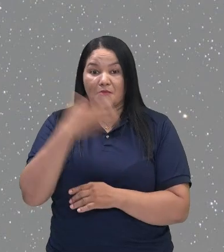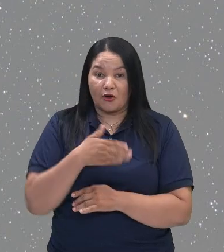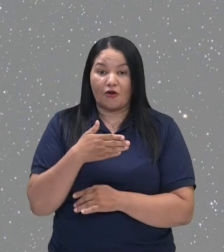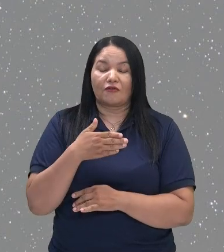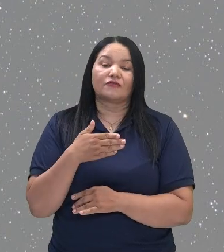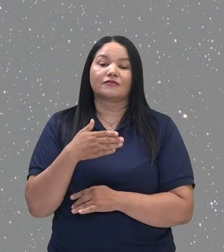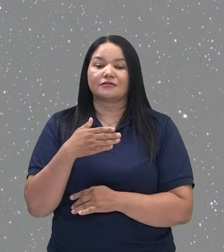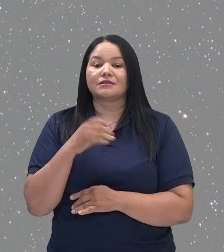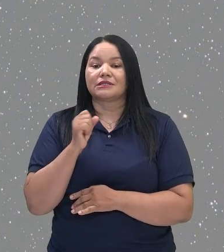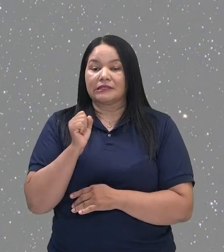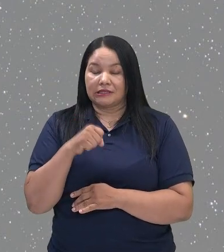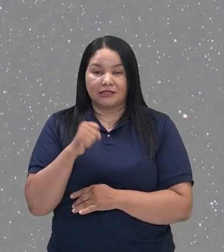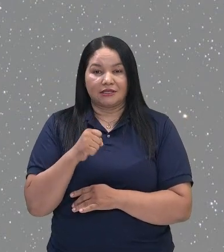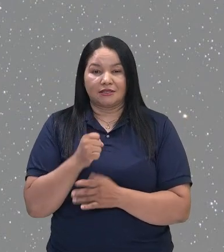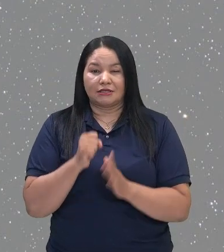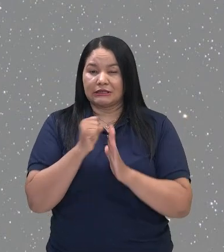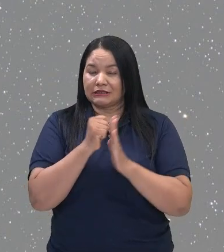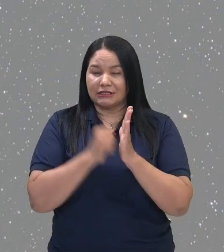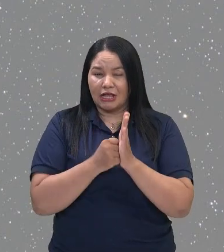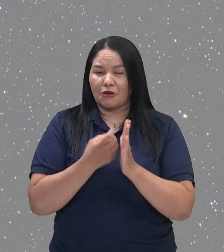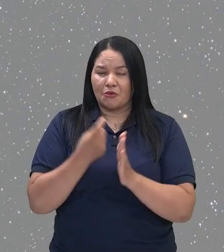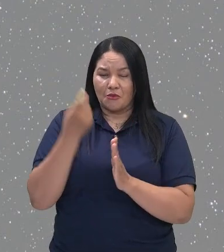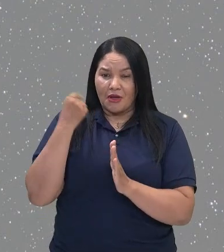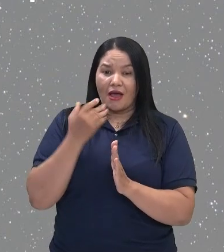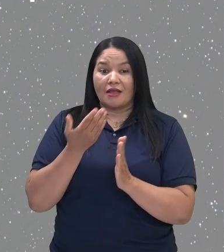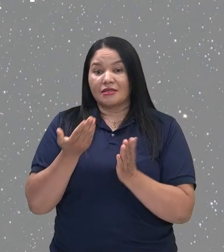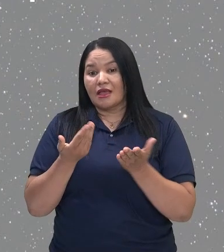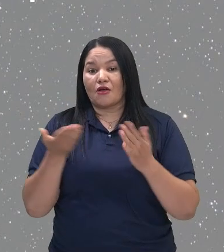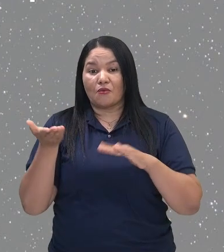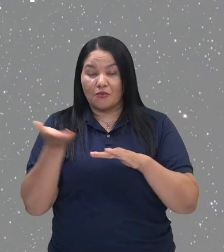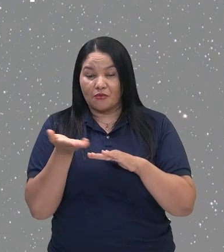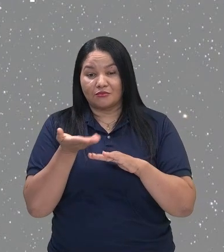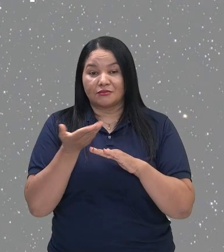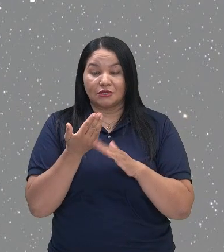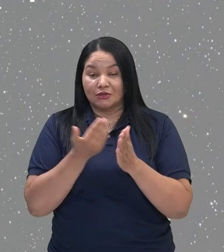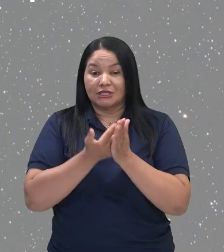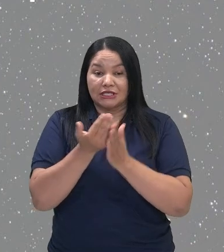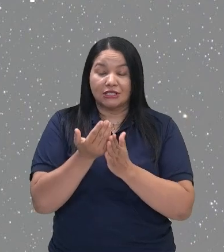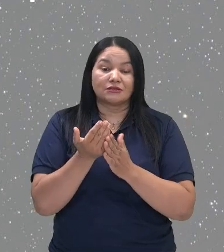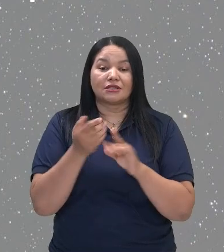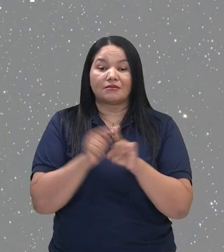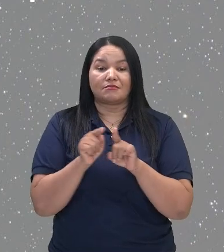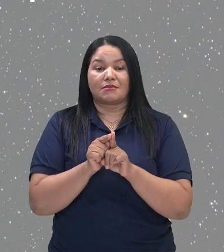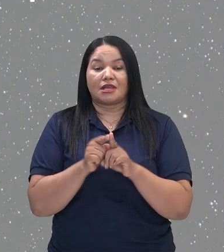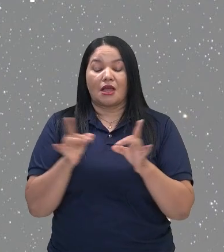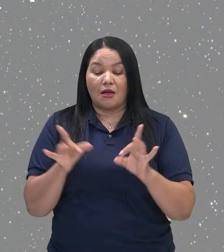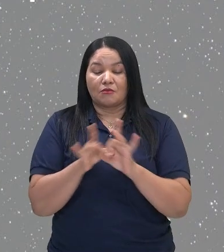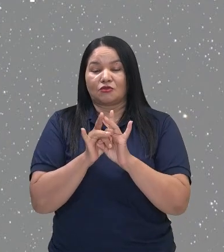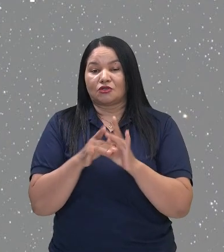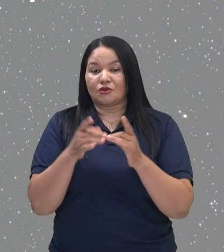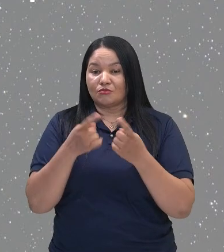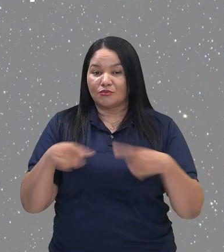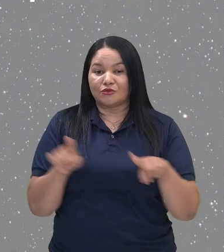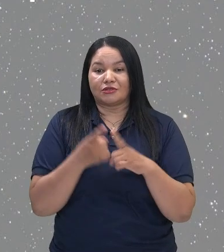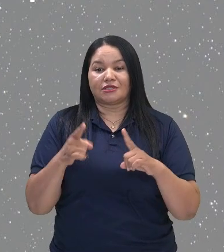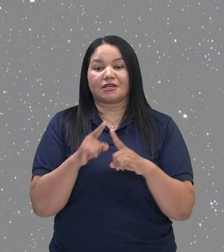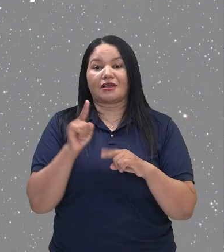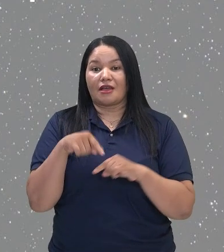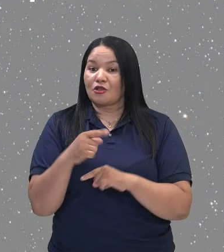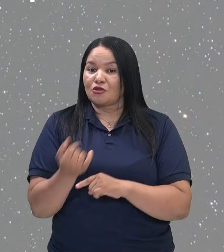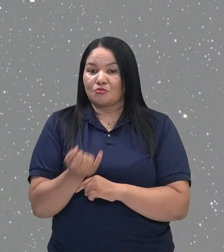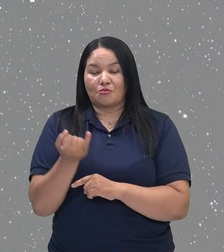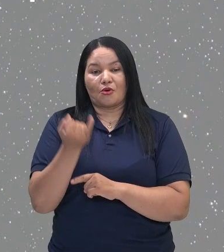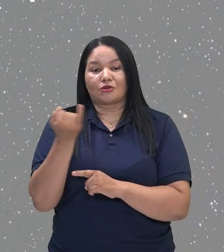Então, por muitos séculos, até o início do período moderno, a harmonia musical foi considerada uma